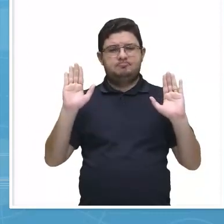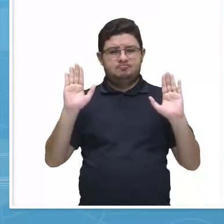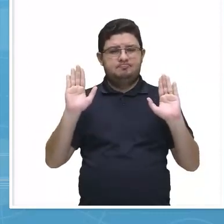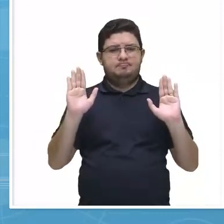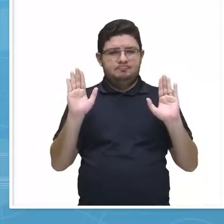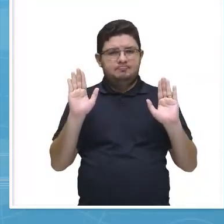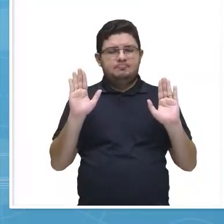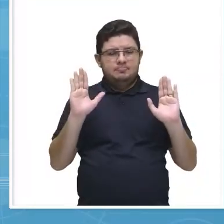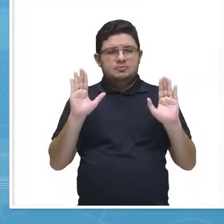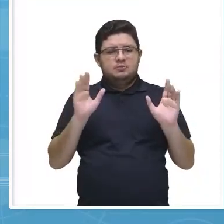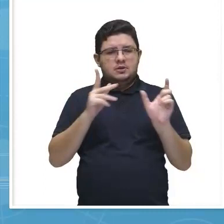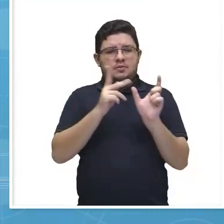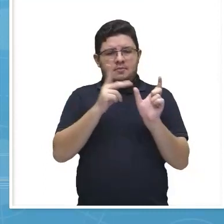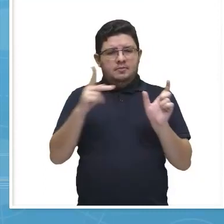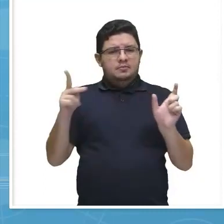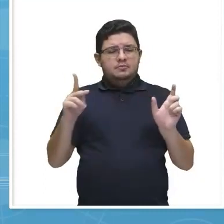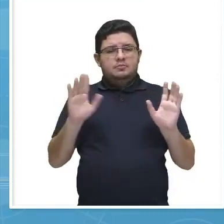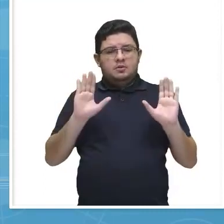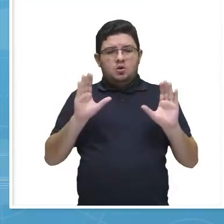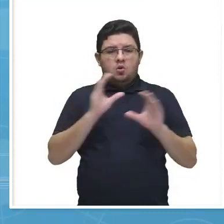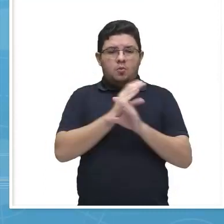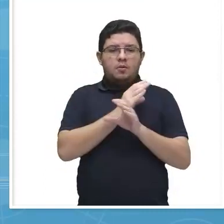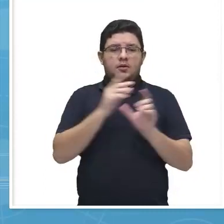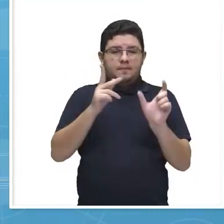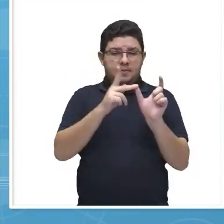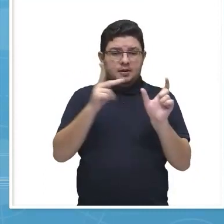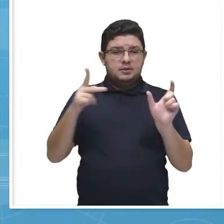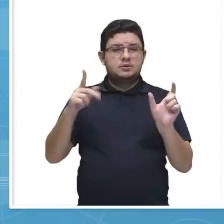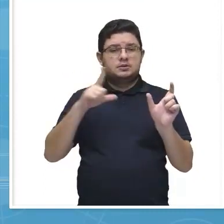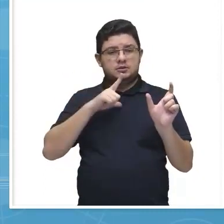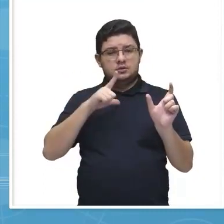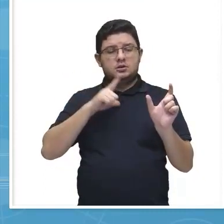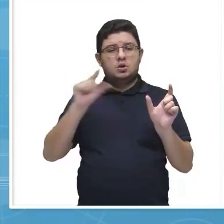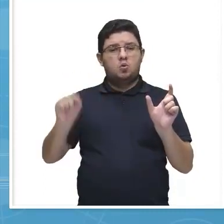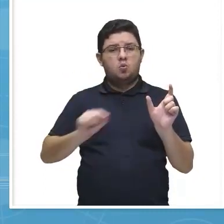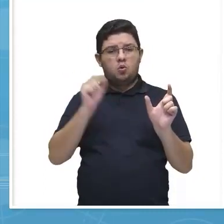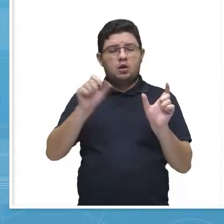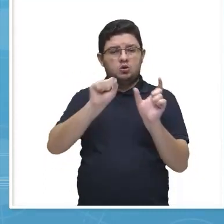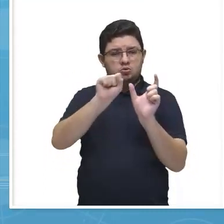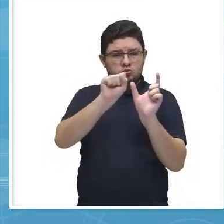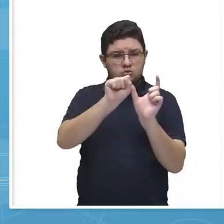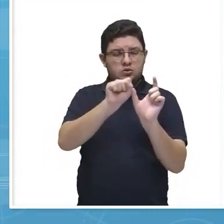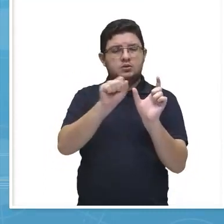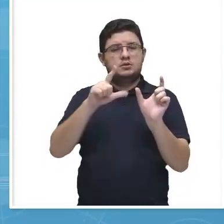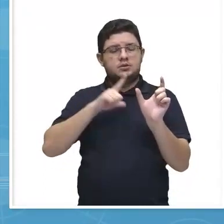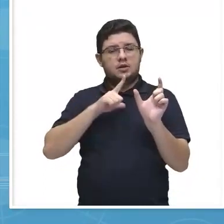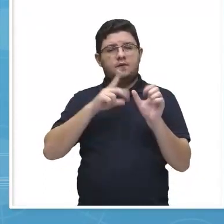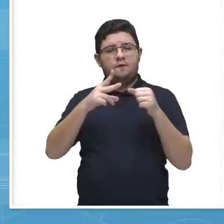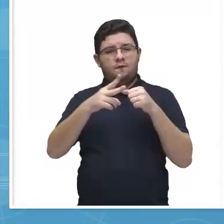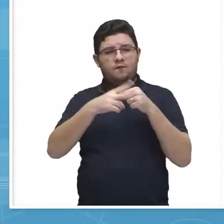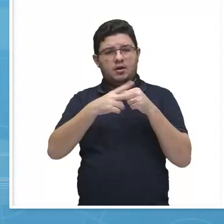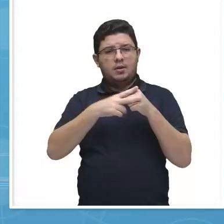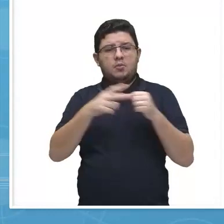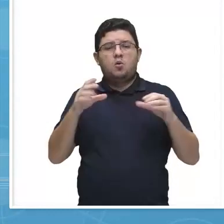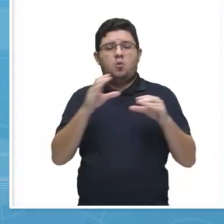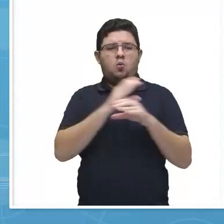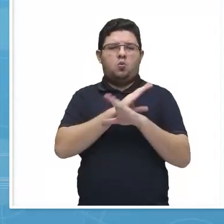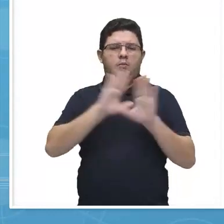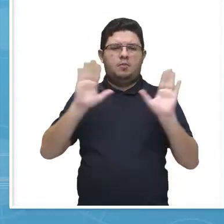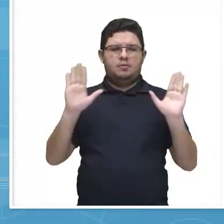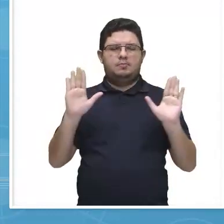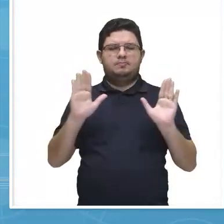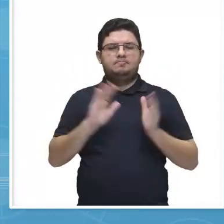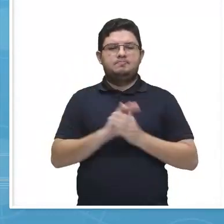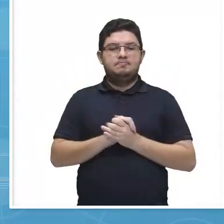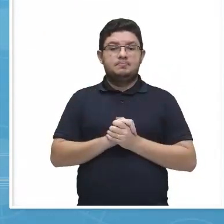todo o predicado da oração. Eu tenho o sujeito e tenho esse verbo e ele sozinho completa o sentido, eu entendo a frase.